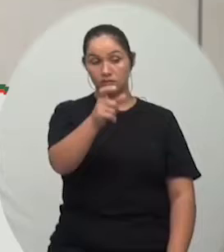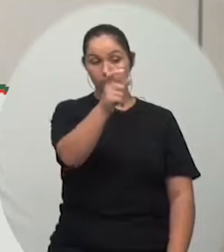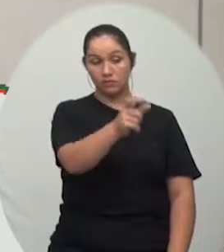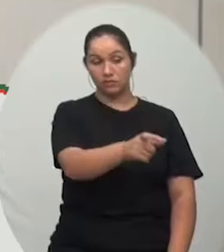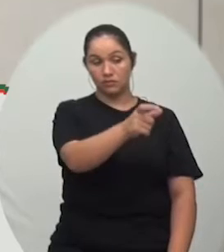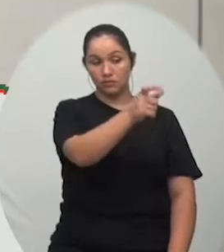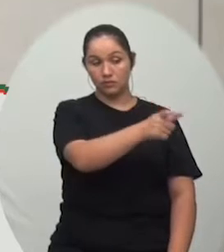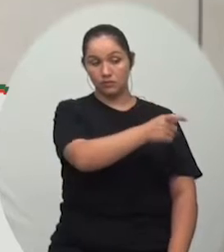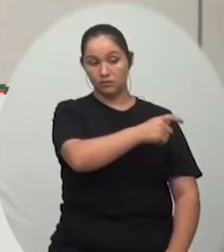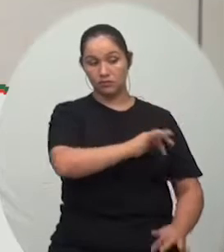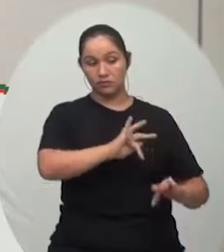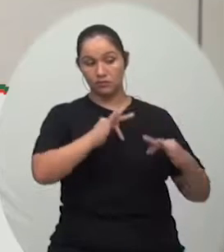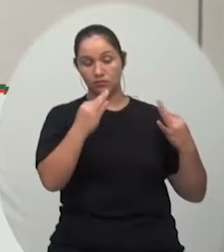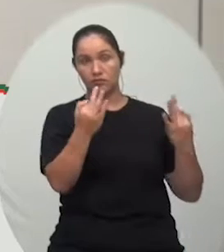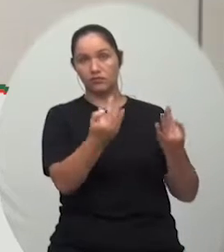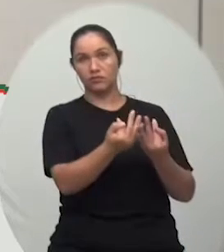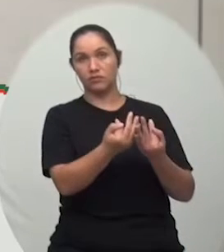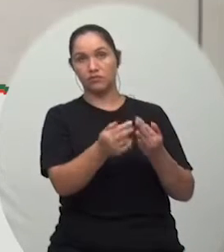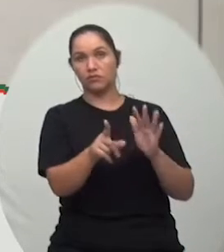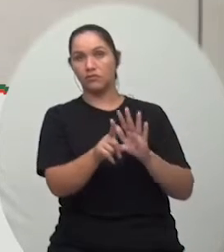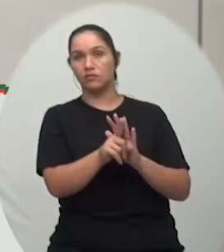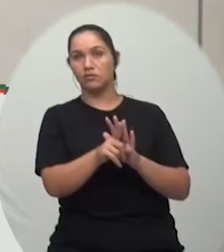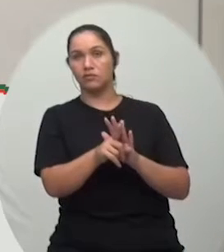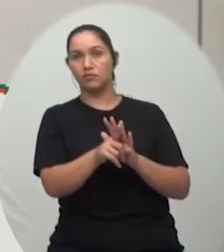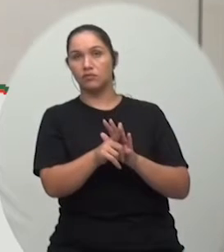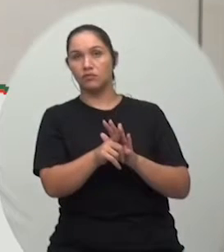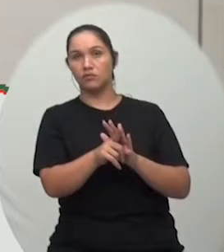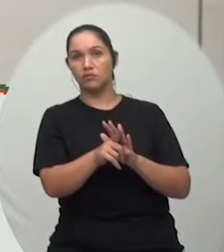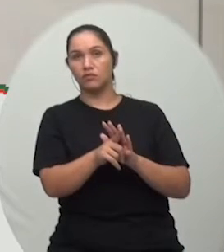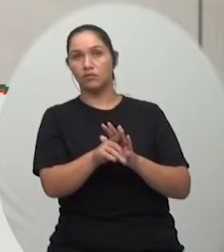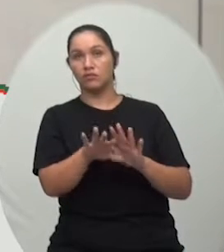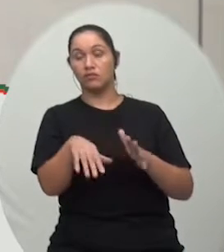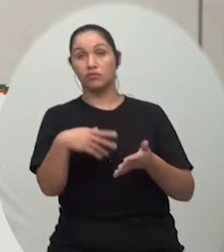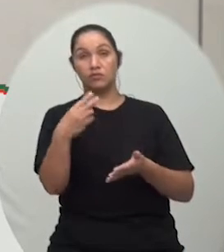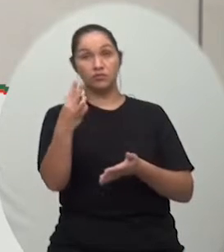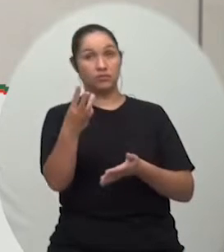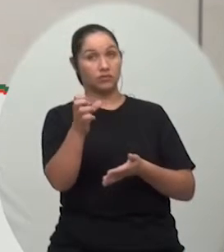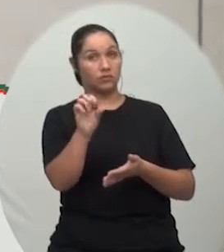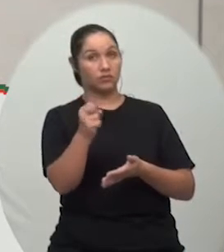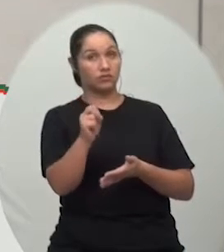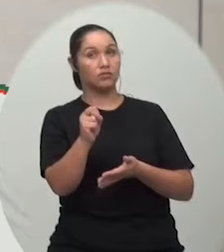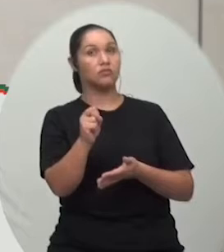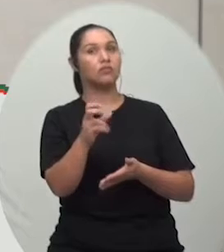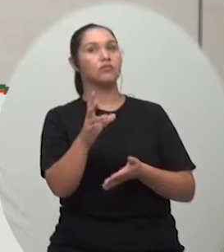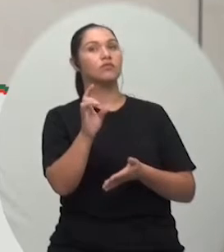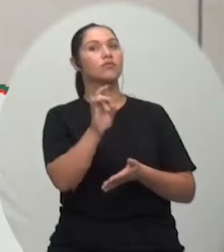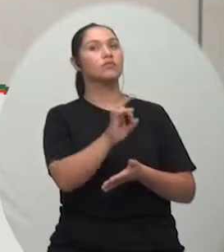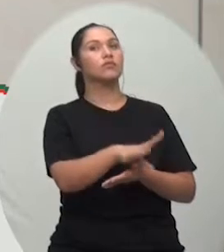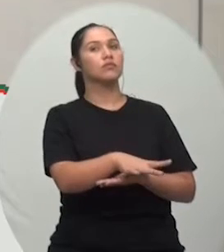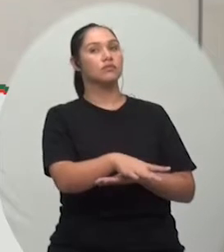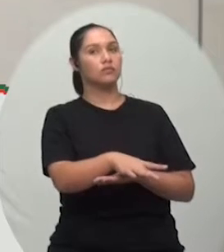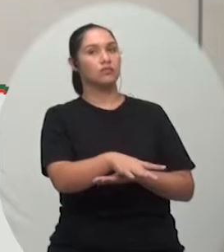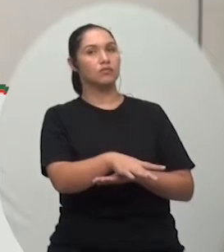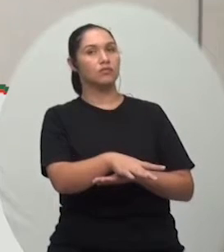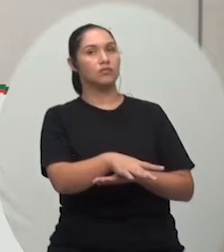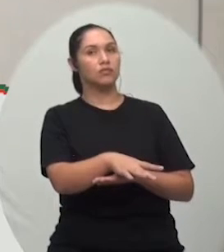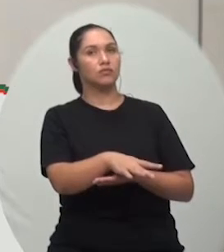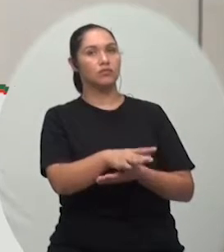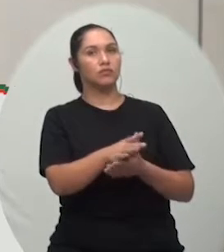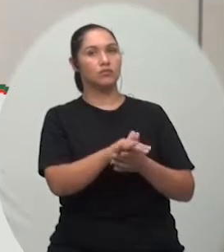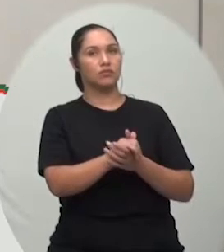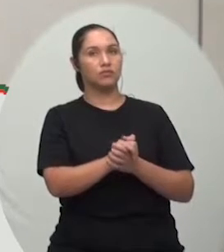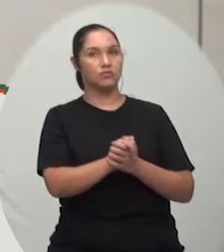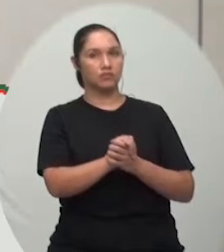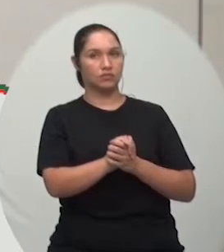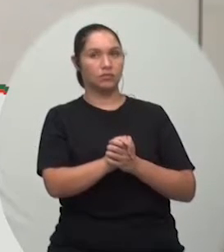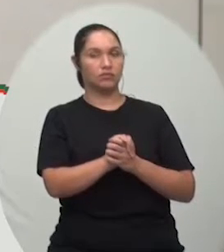está previsto na lei anterior R$ 50,00. Já está pagando R$ 38,00. Então, nós temos aí uma discrepância ocorrida já antes mesmo